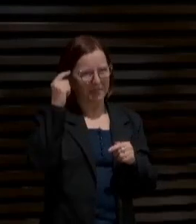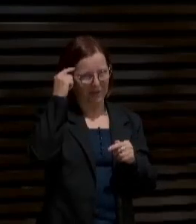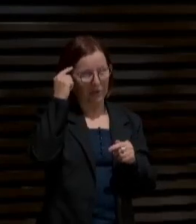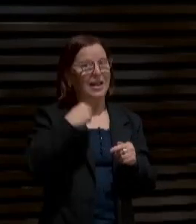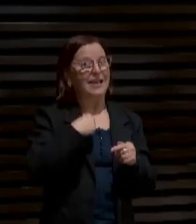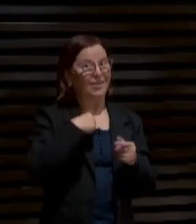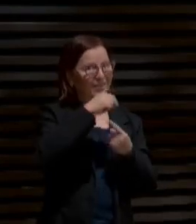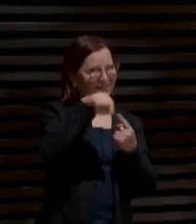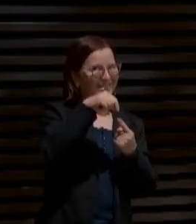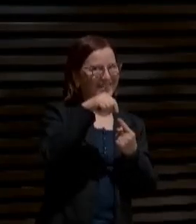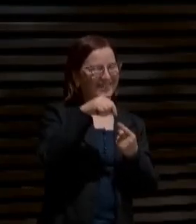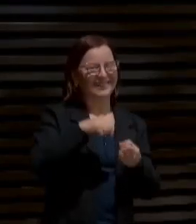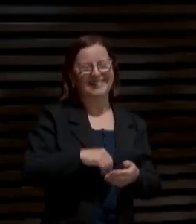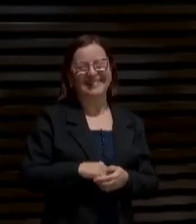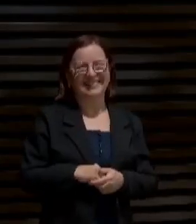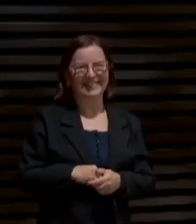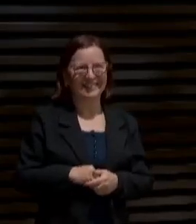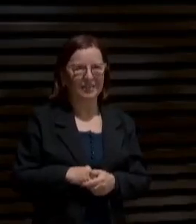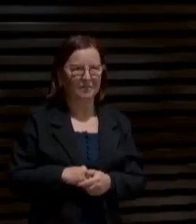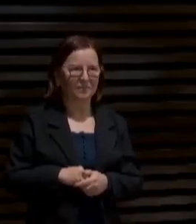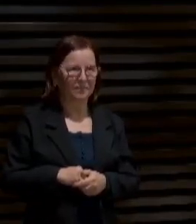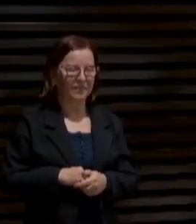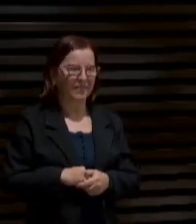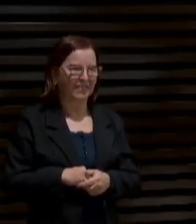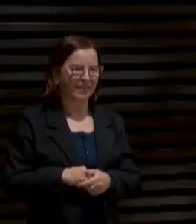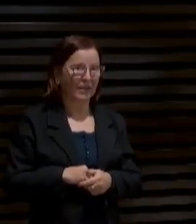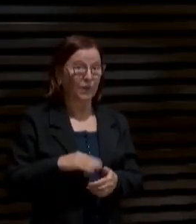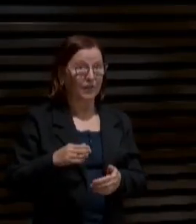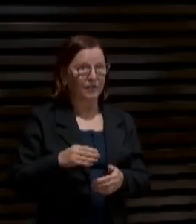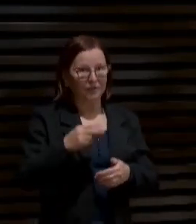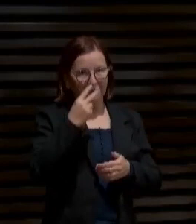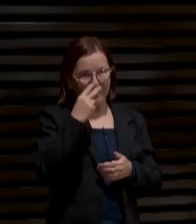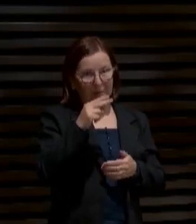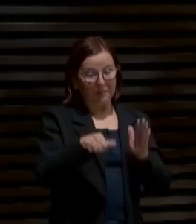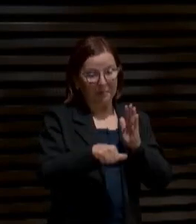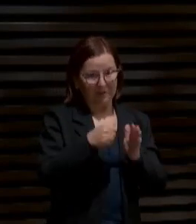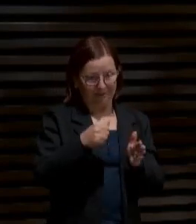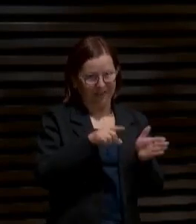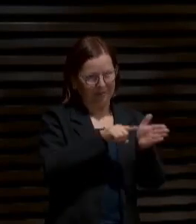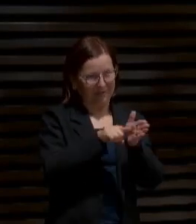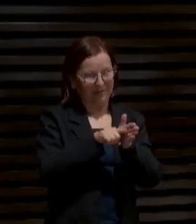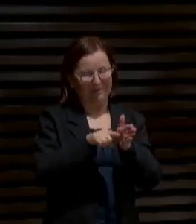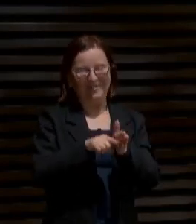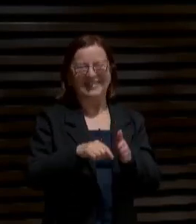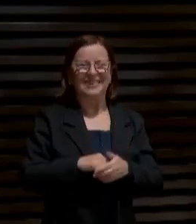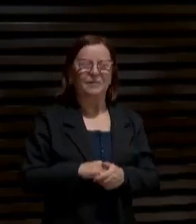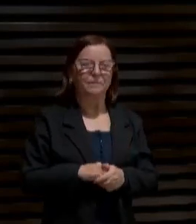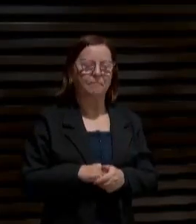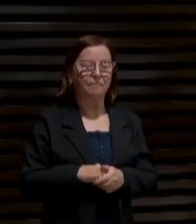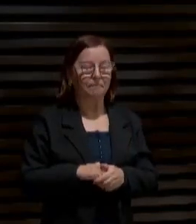E se ninguém pensou nesse assunto que eu também não pensei quando eu vi a primeira a primeira vez isso aqui mas irmãos